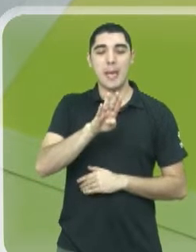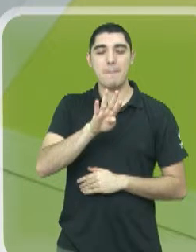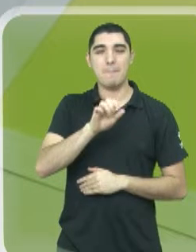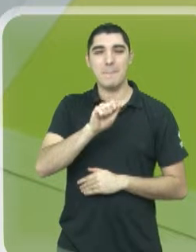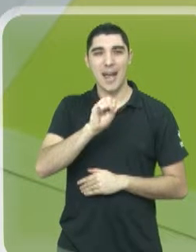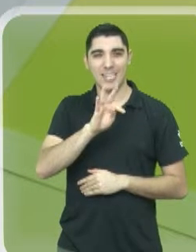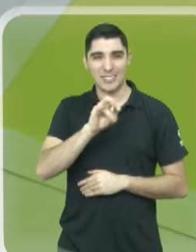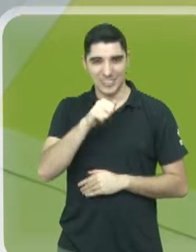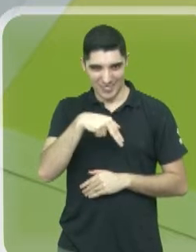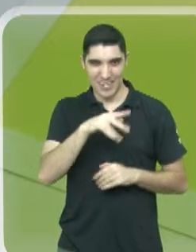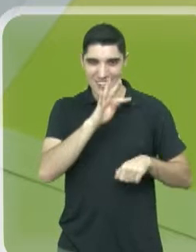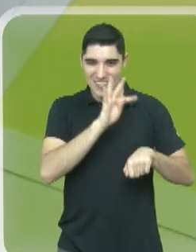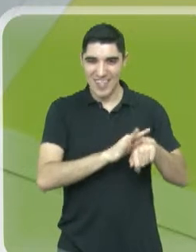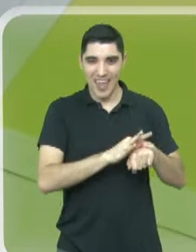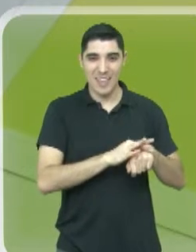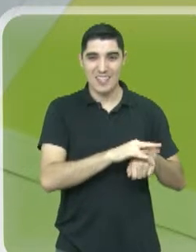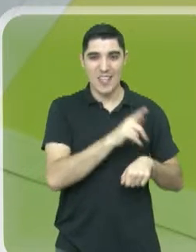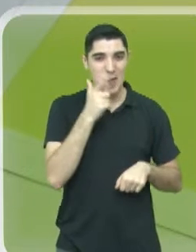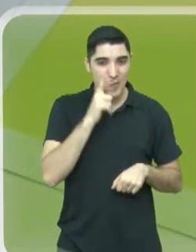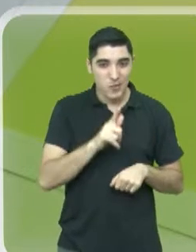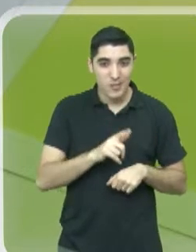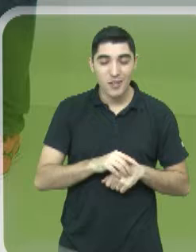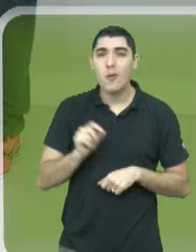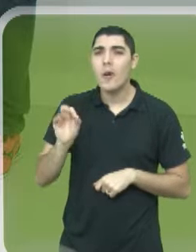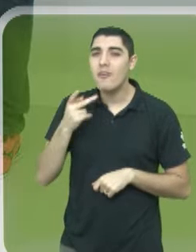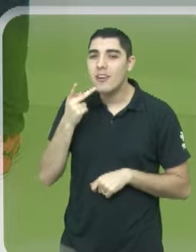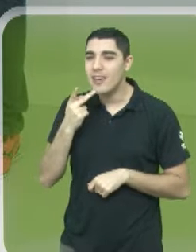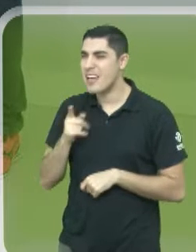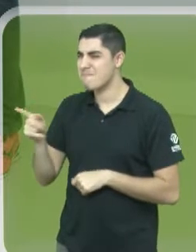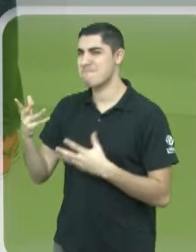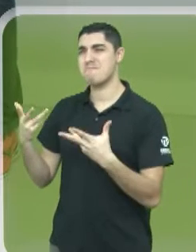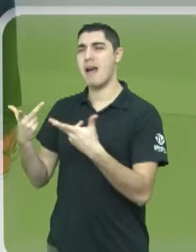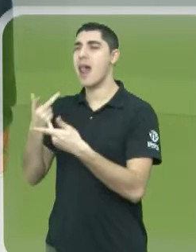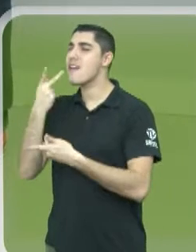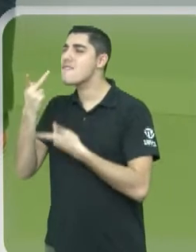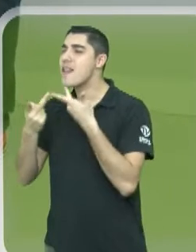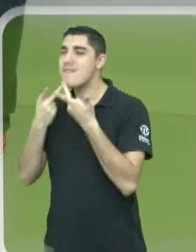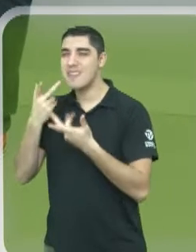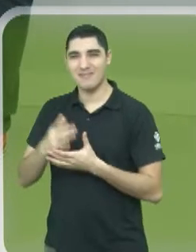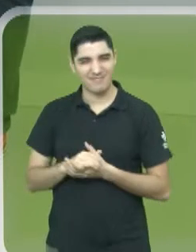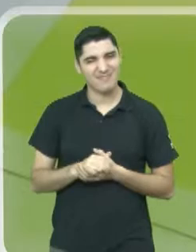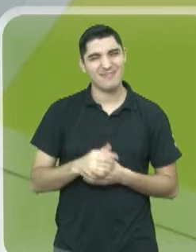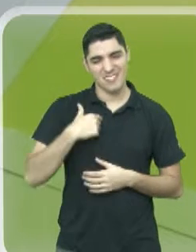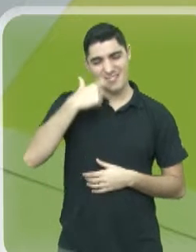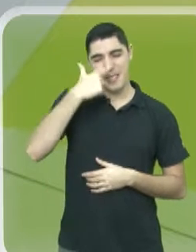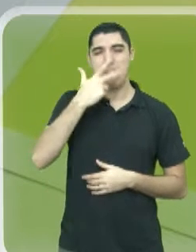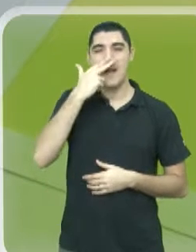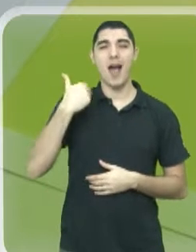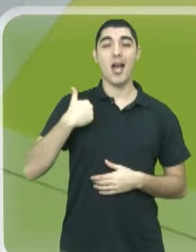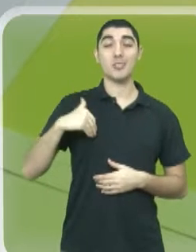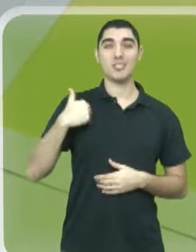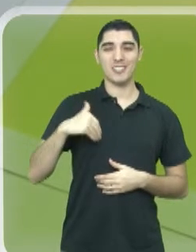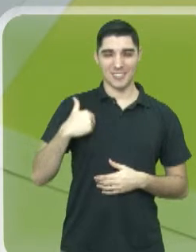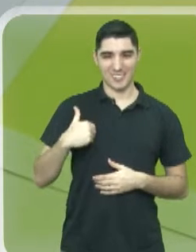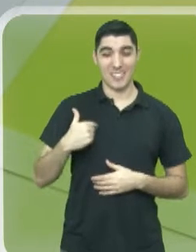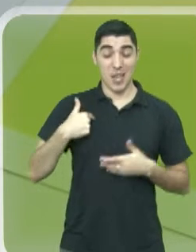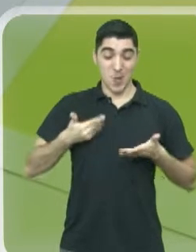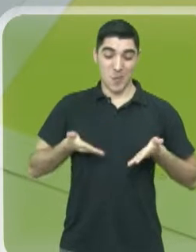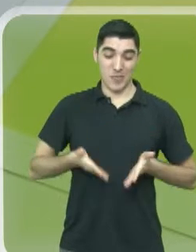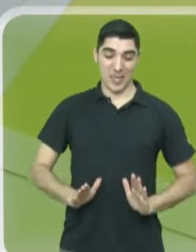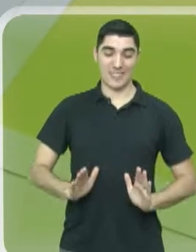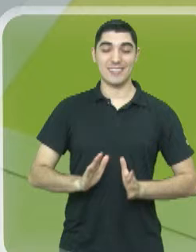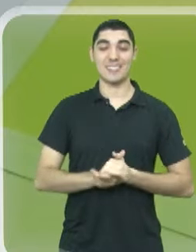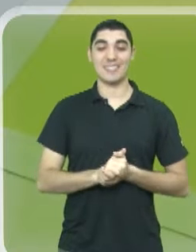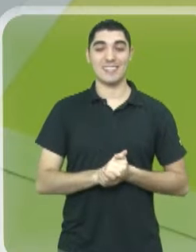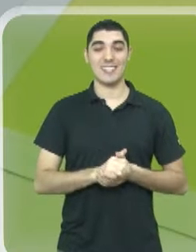recupere na próxima. A gente torce e tem... Como é que é? Belo sotaque. Belo sotaque. Praticamente um argentinão. Nascido em